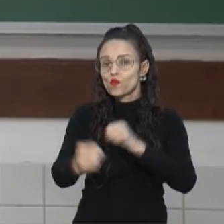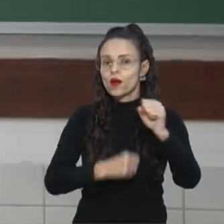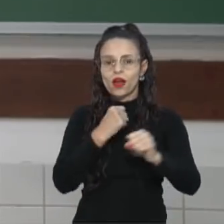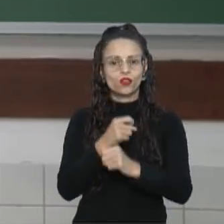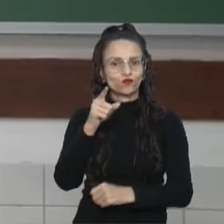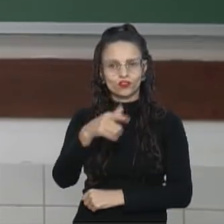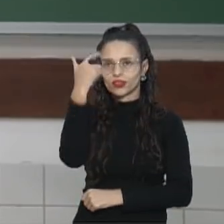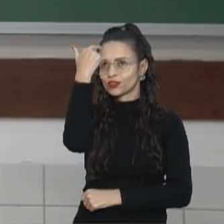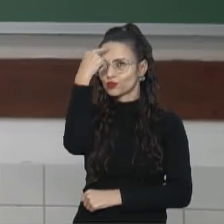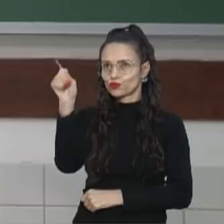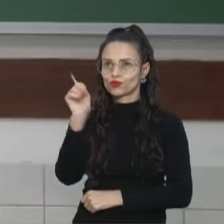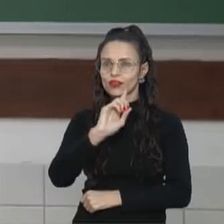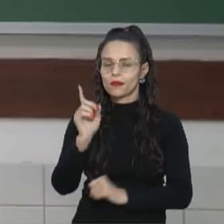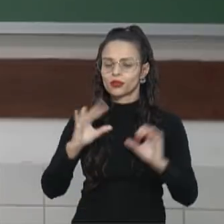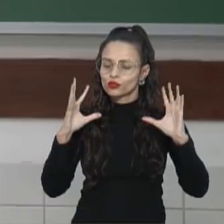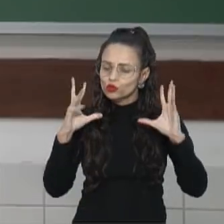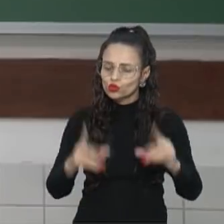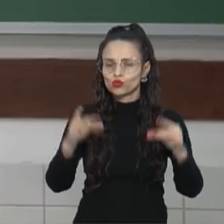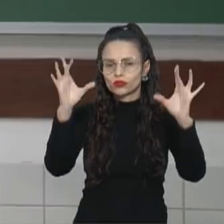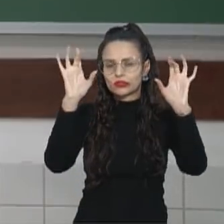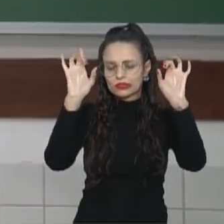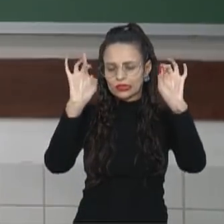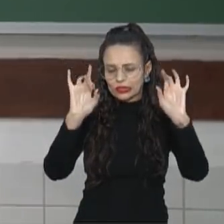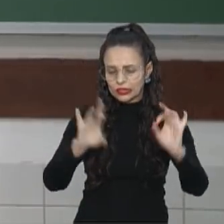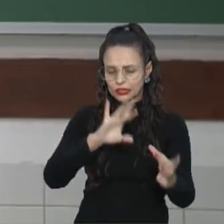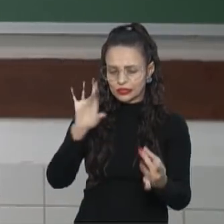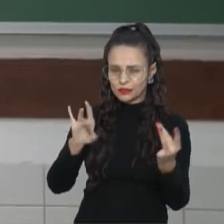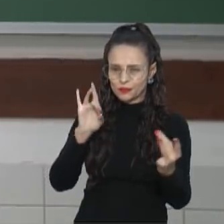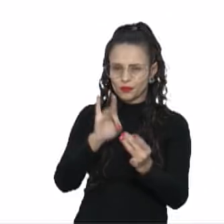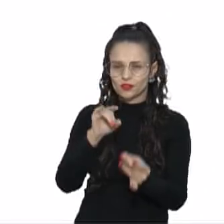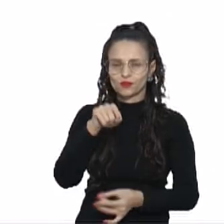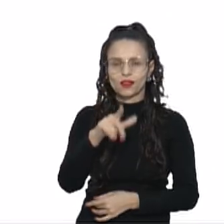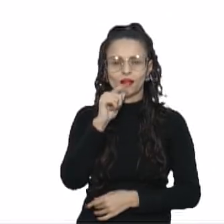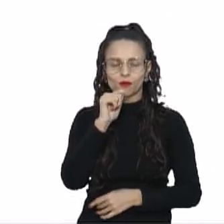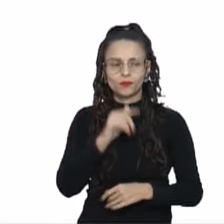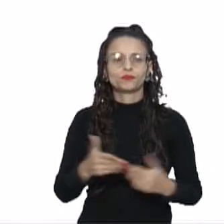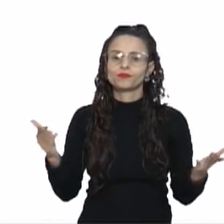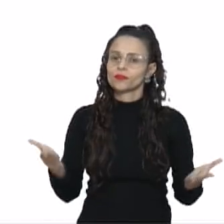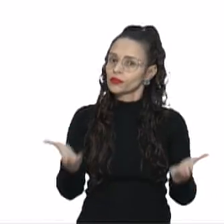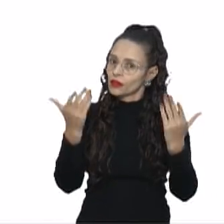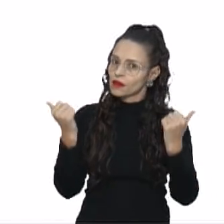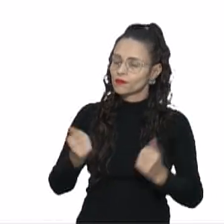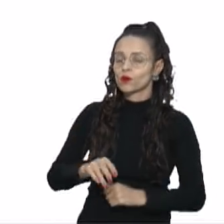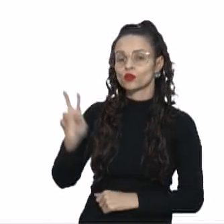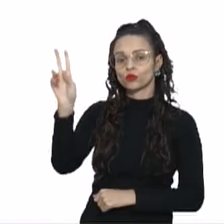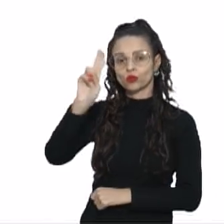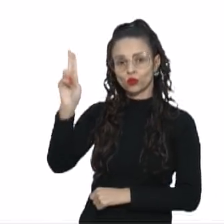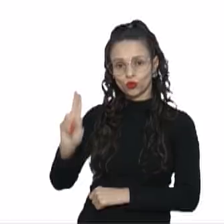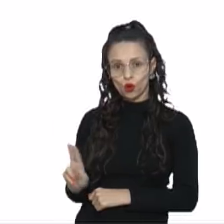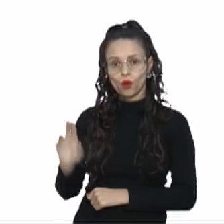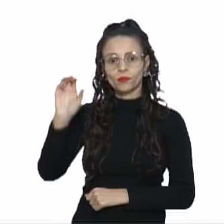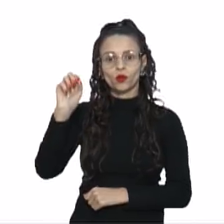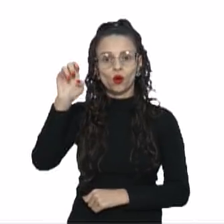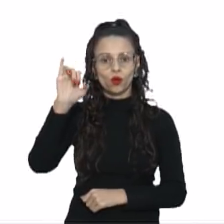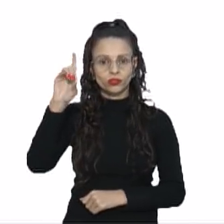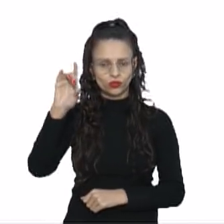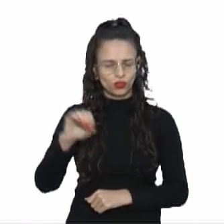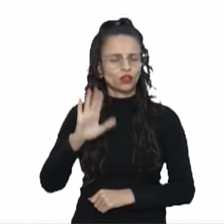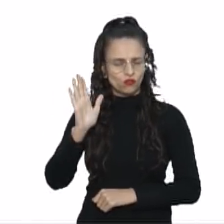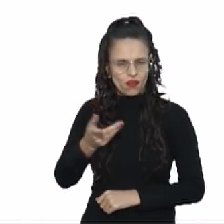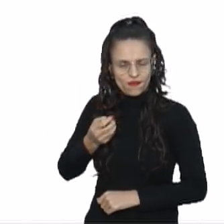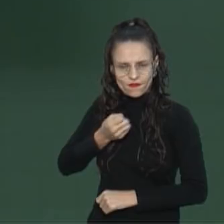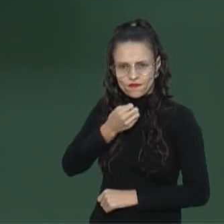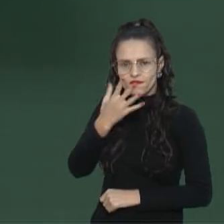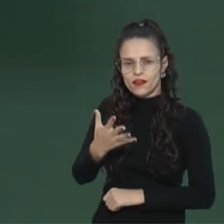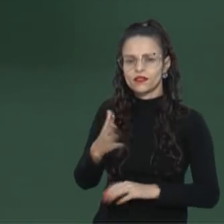vai saber tudo que a molécula de água tem de especialidade. Mas vamos lá, vamos dar nomes aos óxidos. Eu já falei o nome de vários óxidos